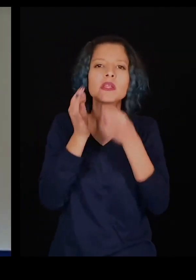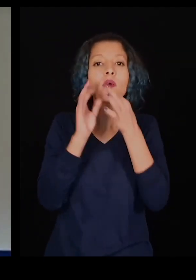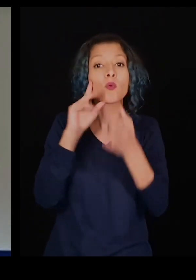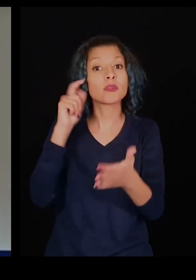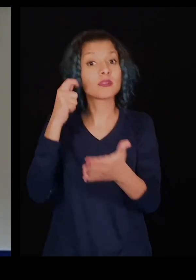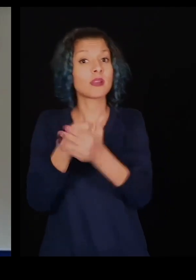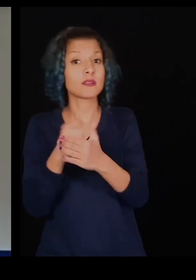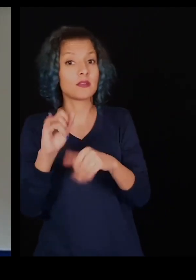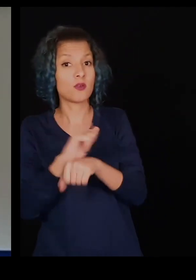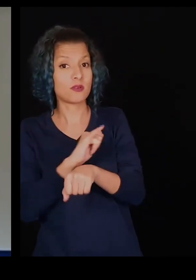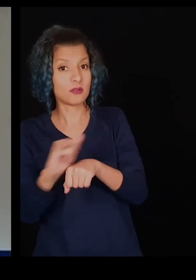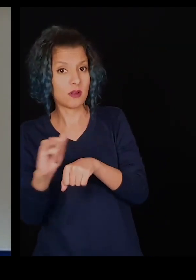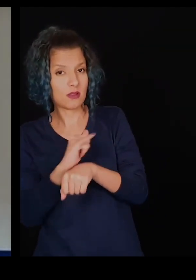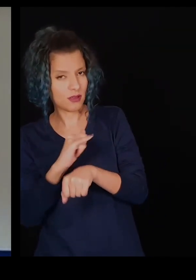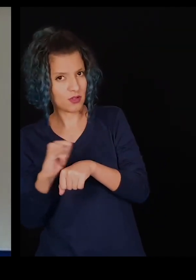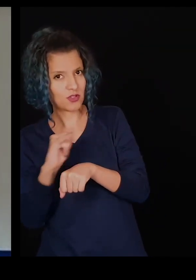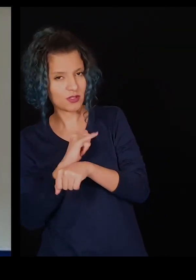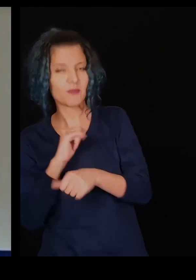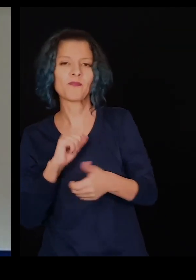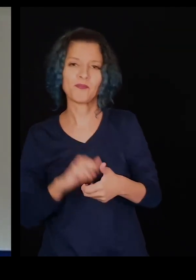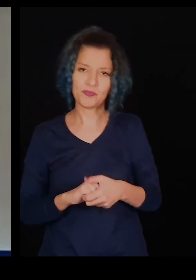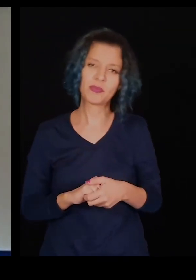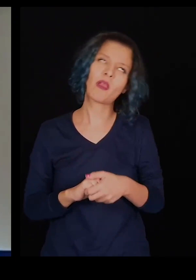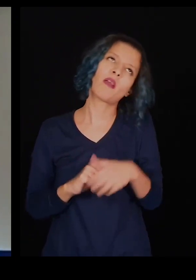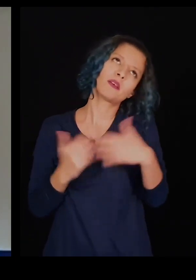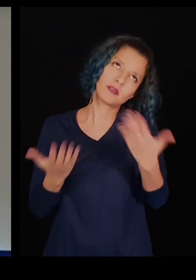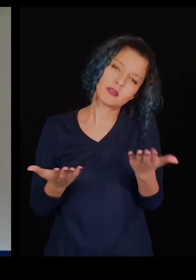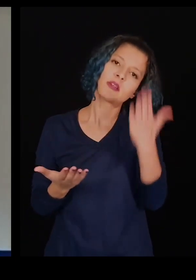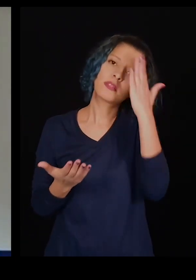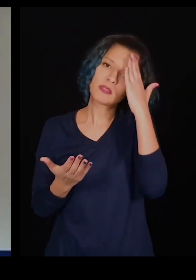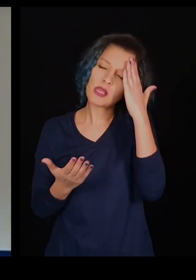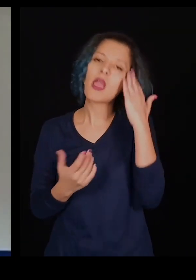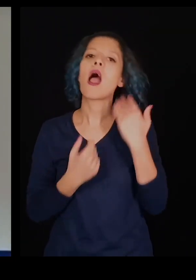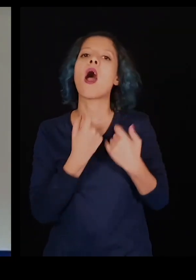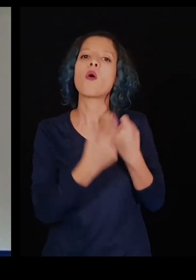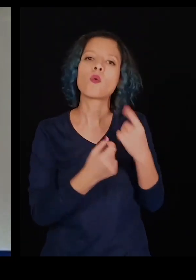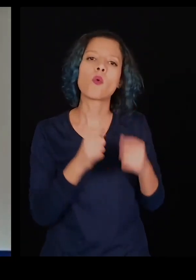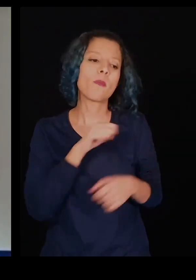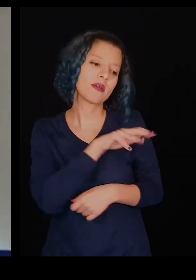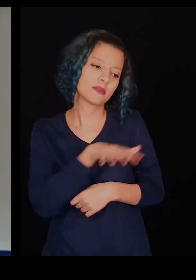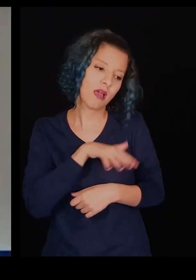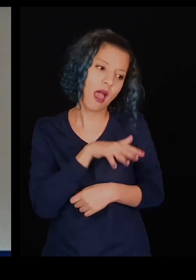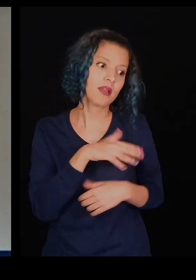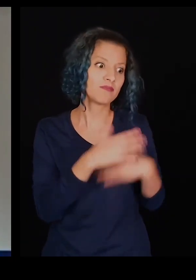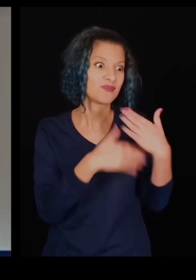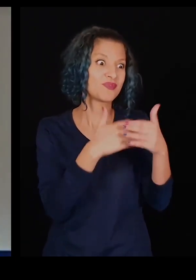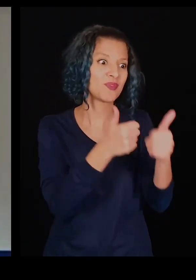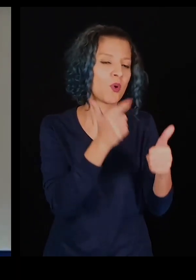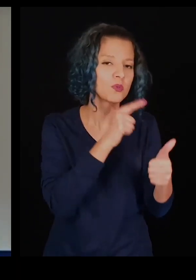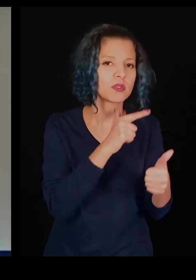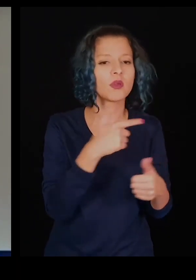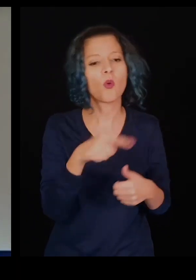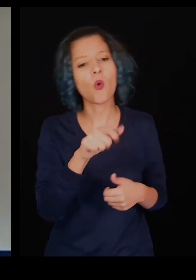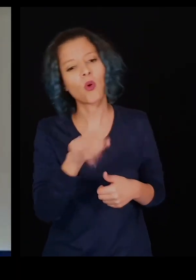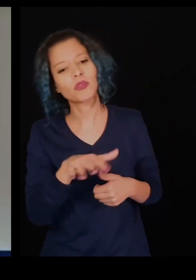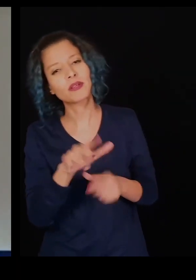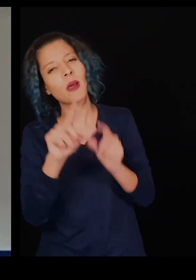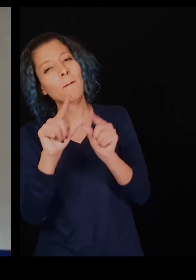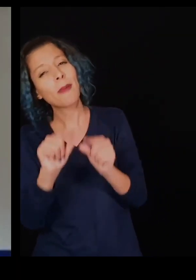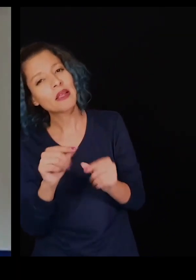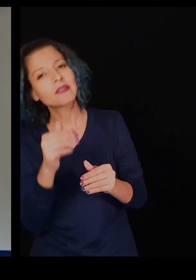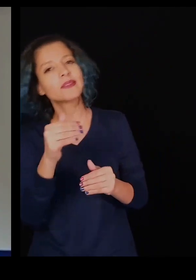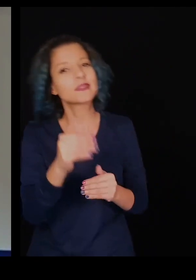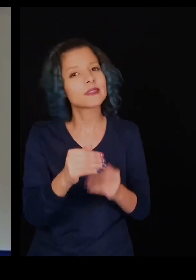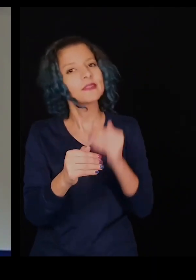companhia. Como o Hugo disse, é lógico que existem áreas que isso está mais avançado, menos avançado, existem questões técnicas